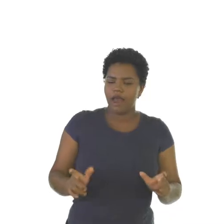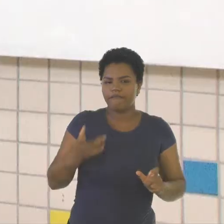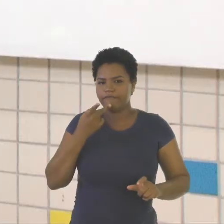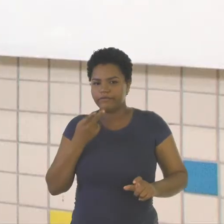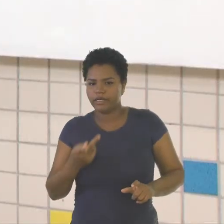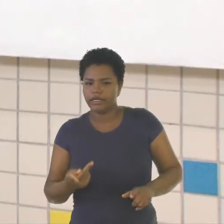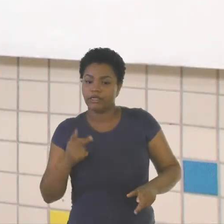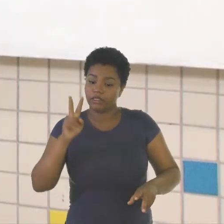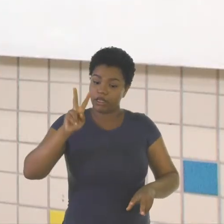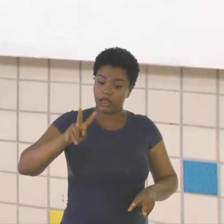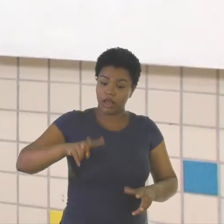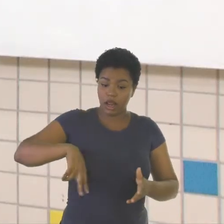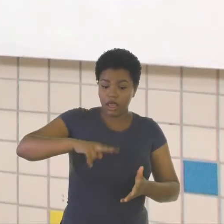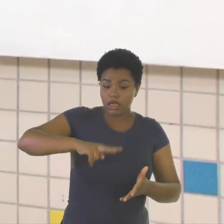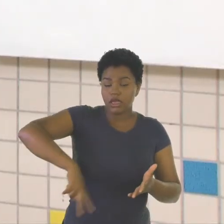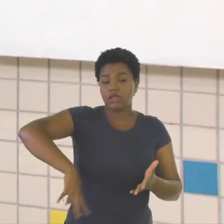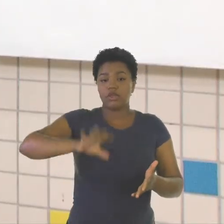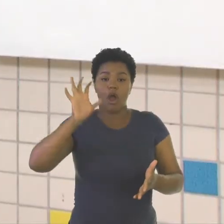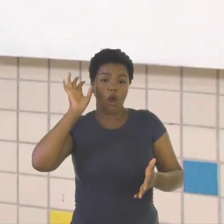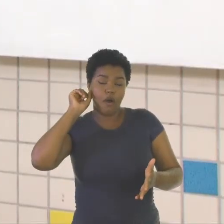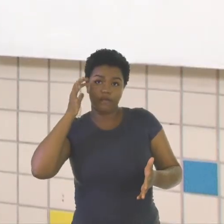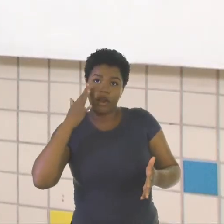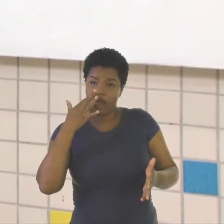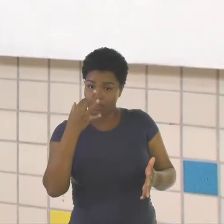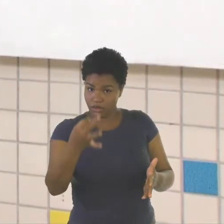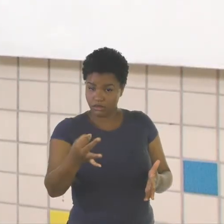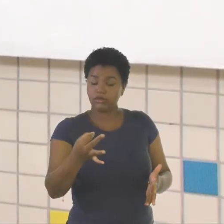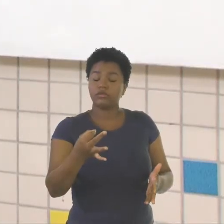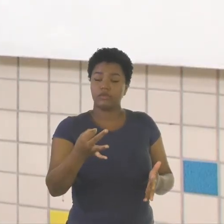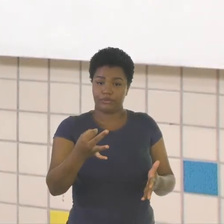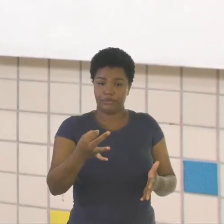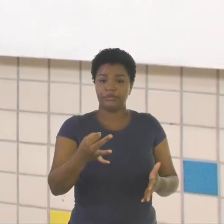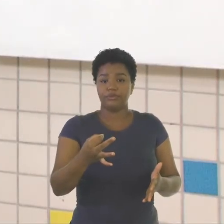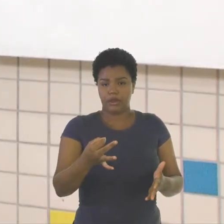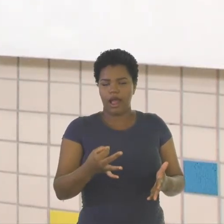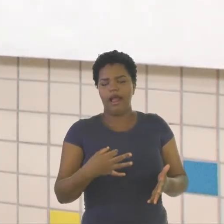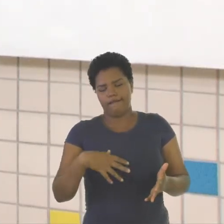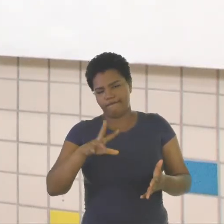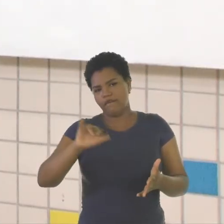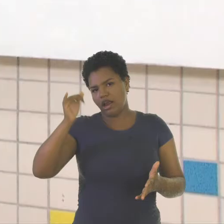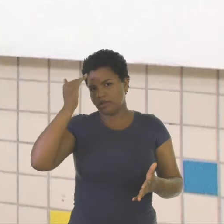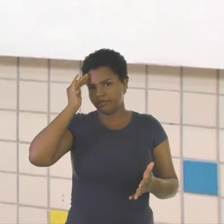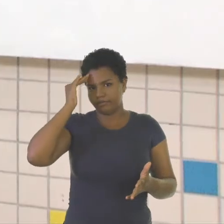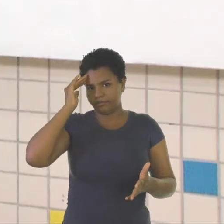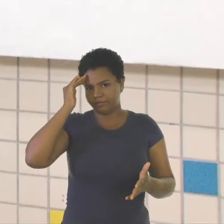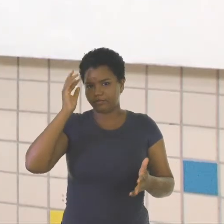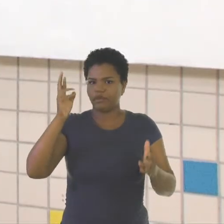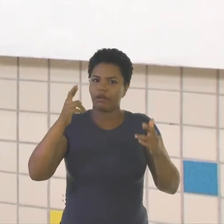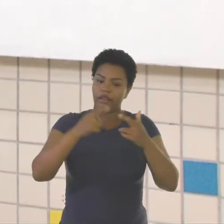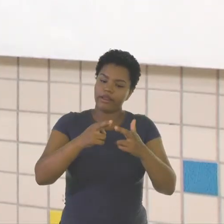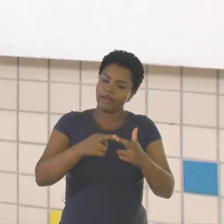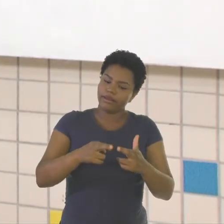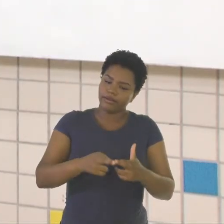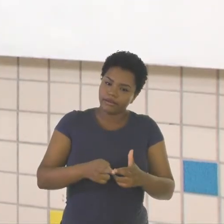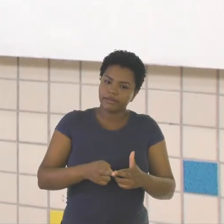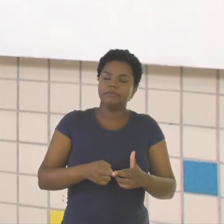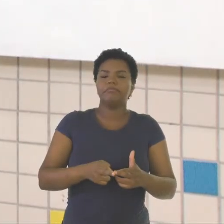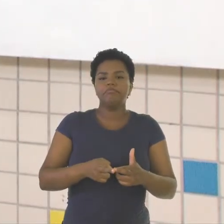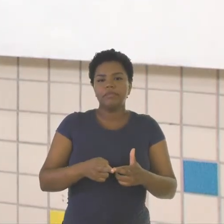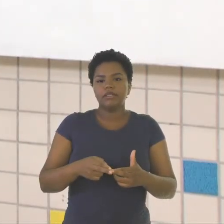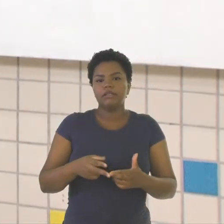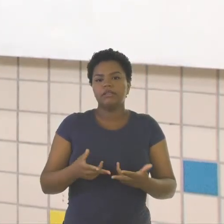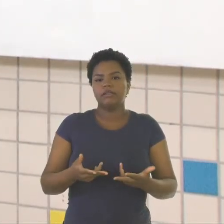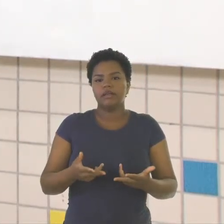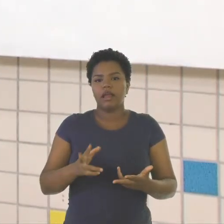falando, lendo, ouvindo com atenção, e aí você vai entender o que é rima e que vai